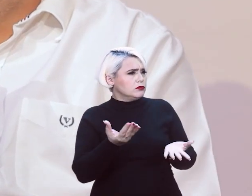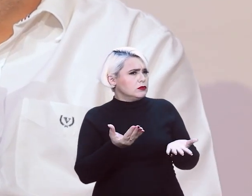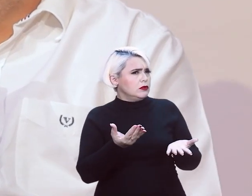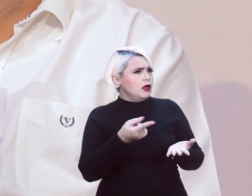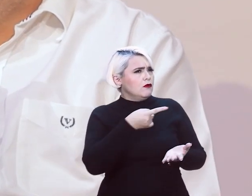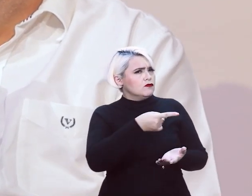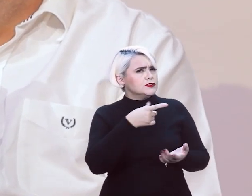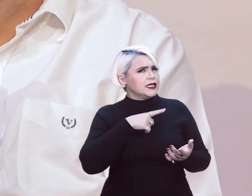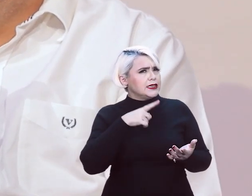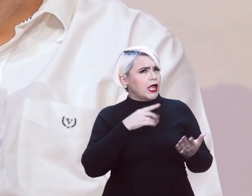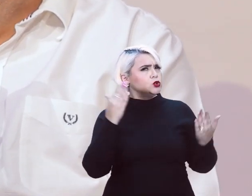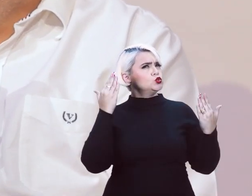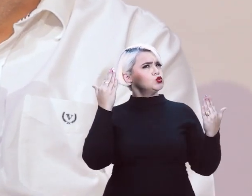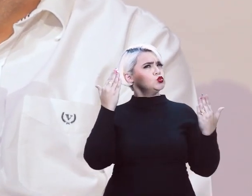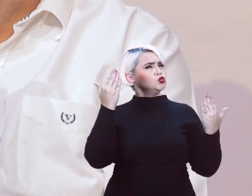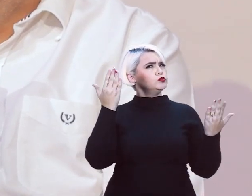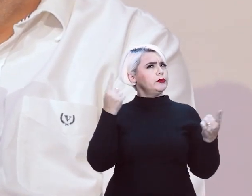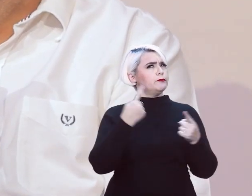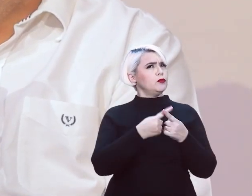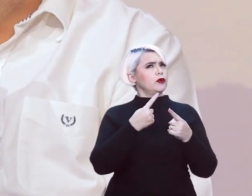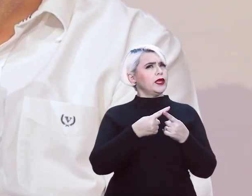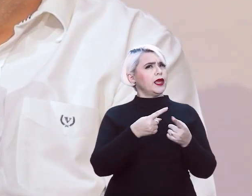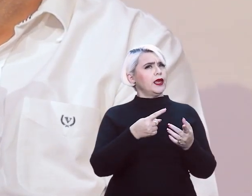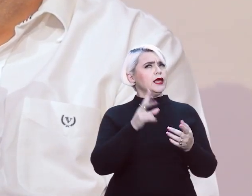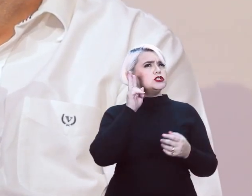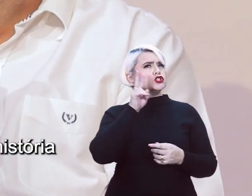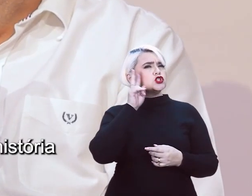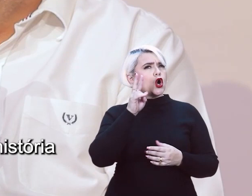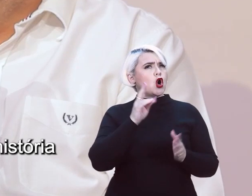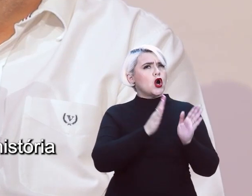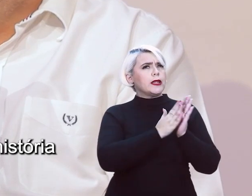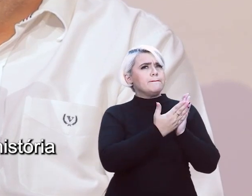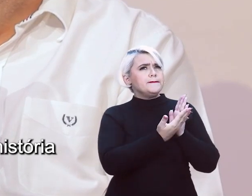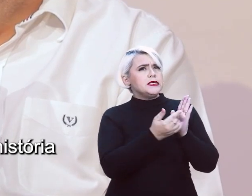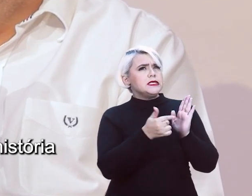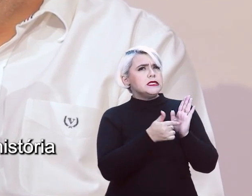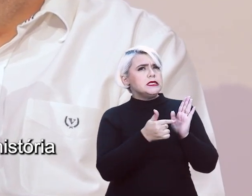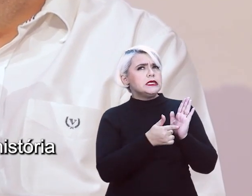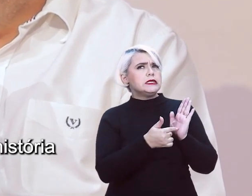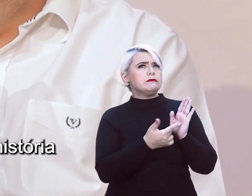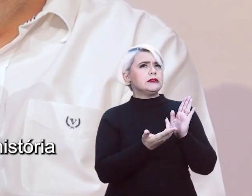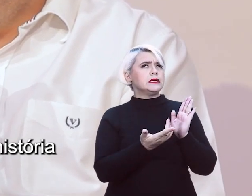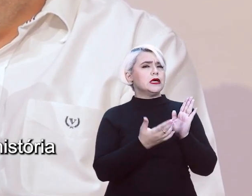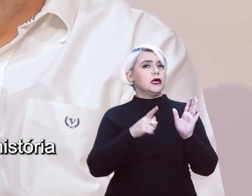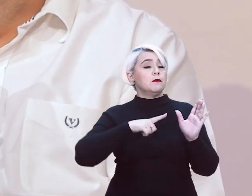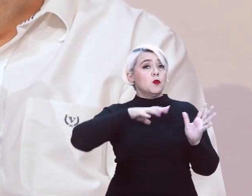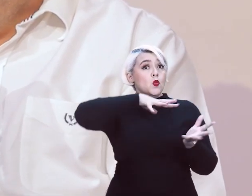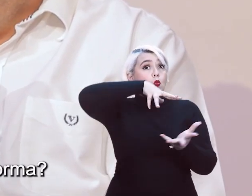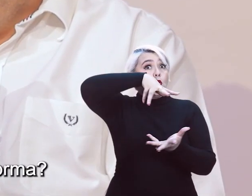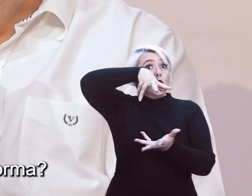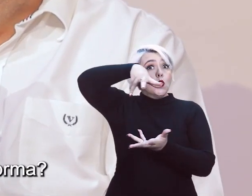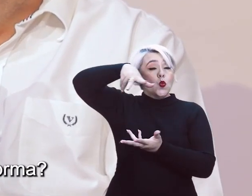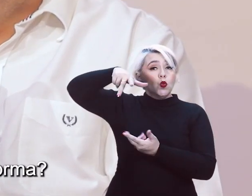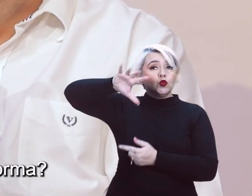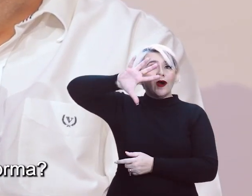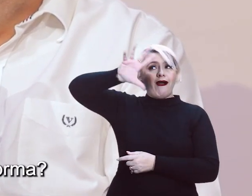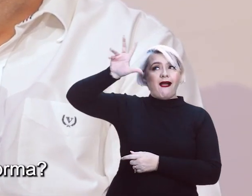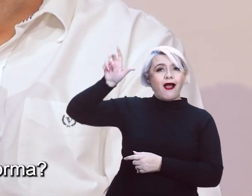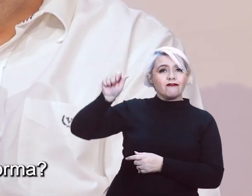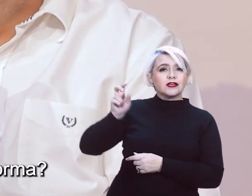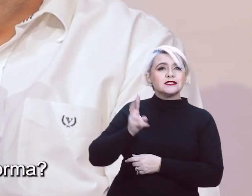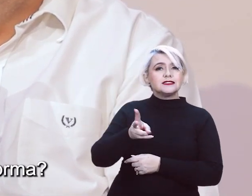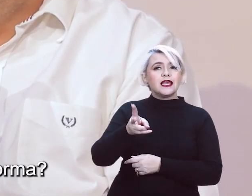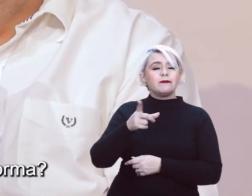menos você tem uma suspeita, porque é que na história, e agora nós estamos falando da história mundial, a África sempre